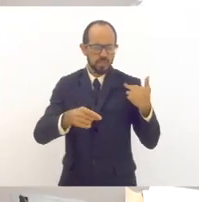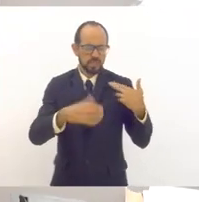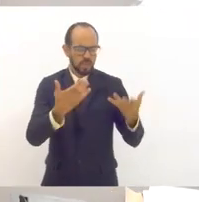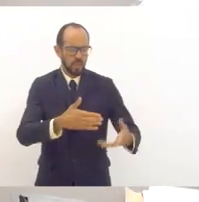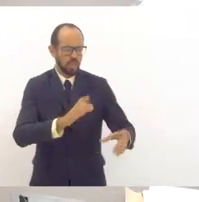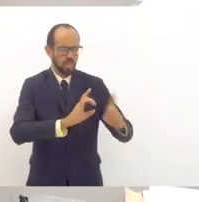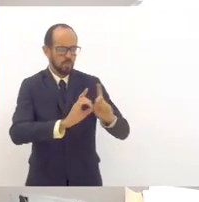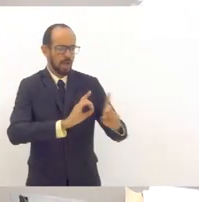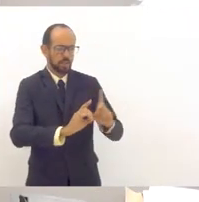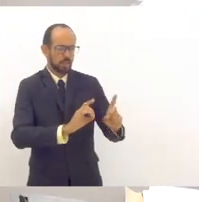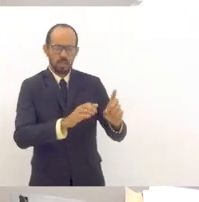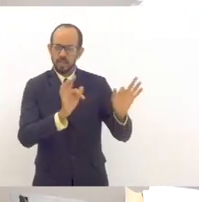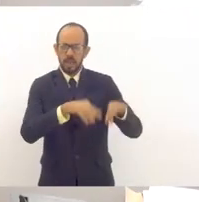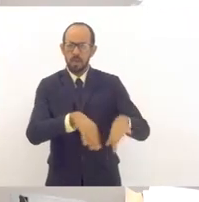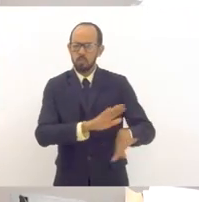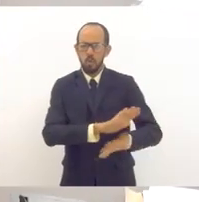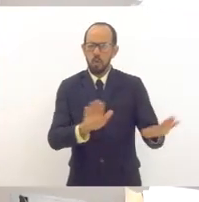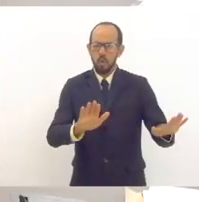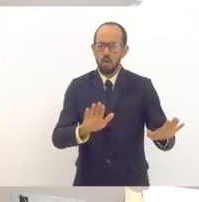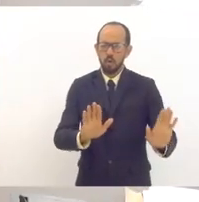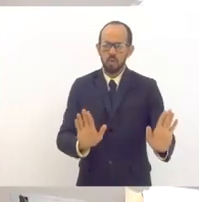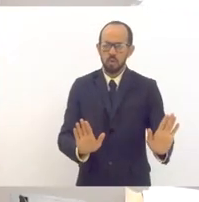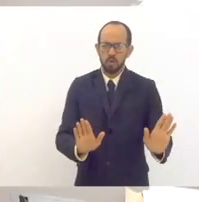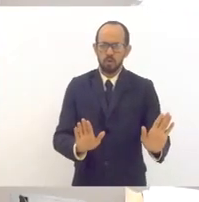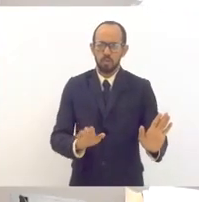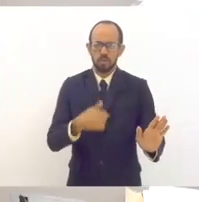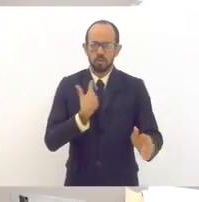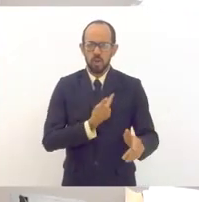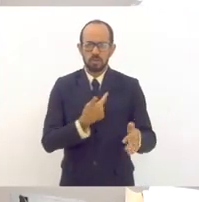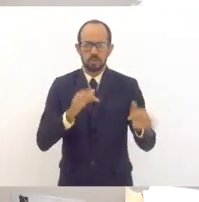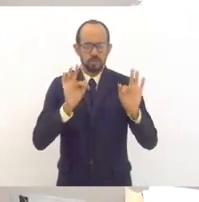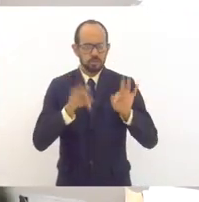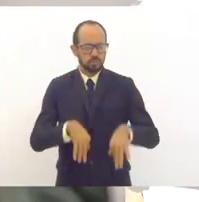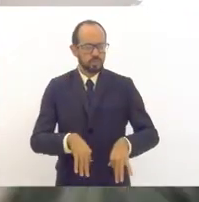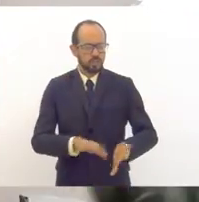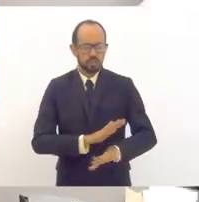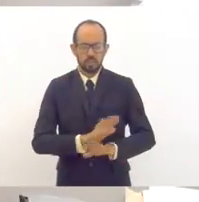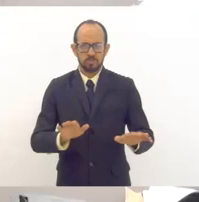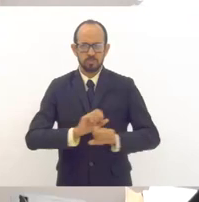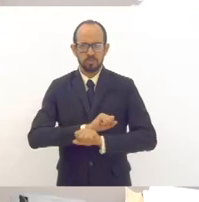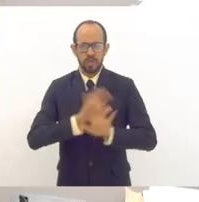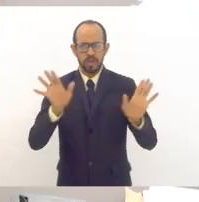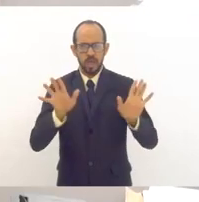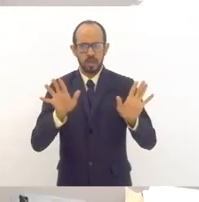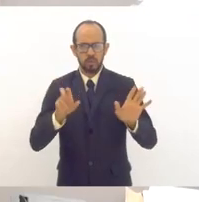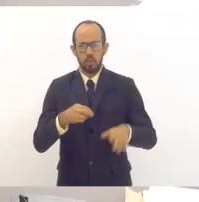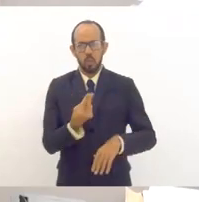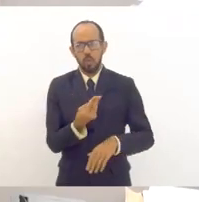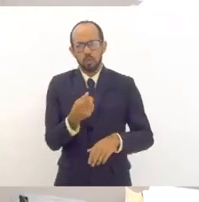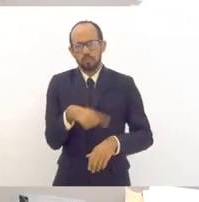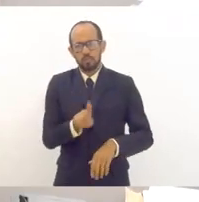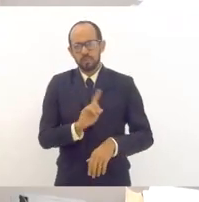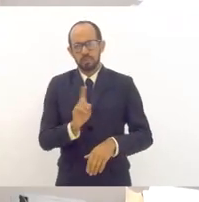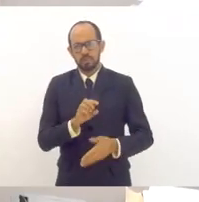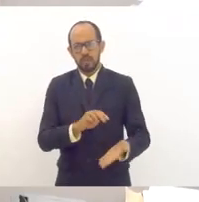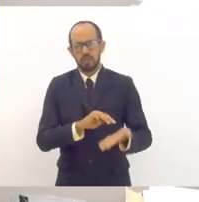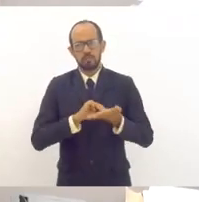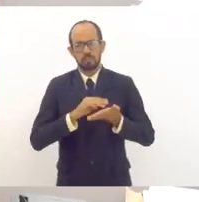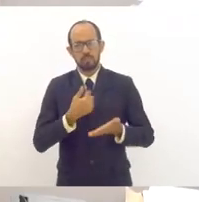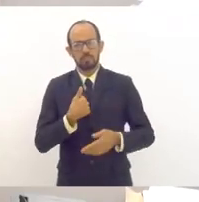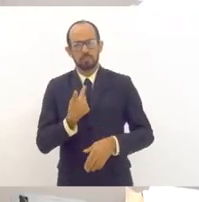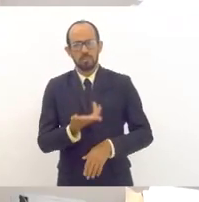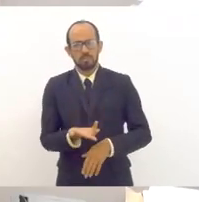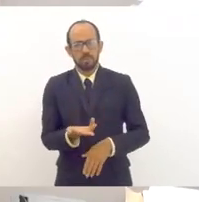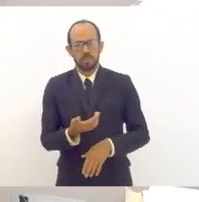Nós já estamos encerrando não não estamos encerrando já estamos encerrando tá muito claro isso senão não precisava te manter para cá vossa excelência